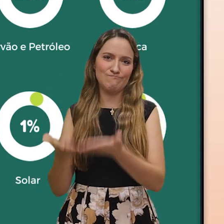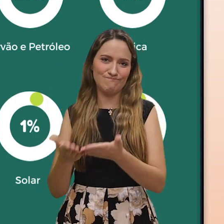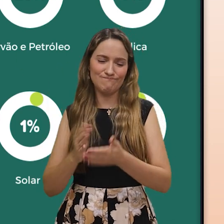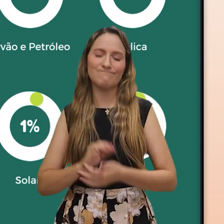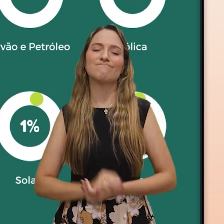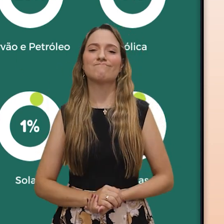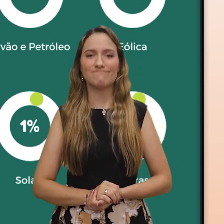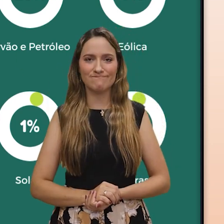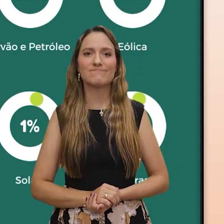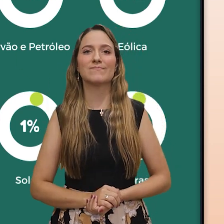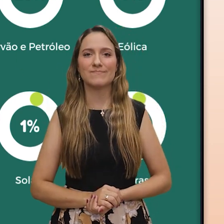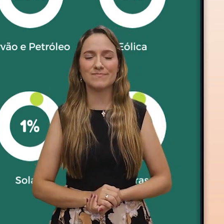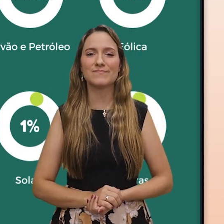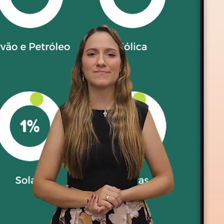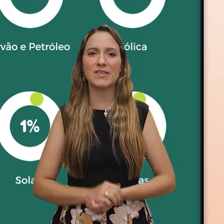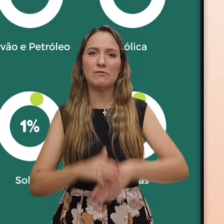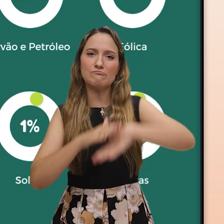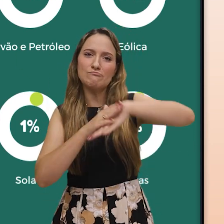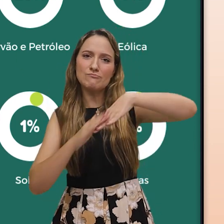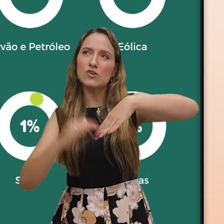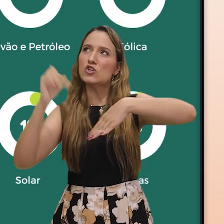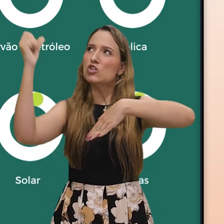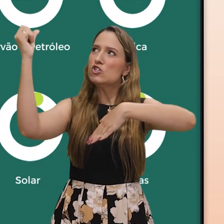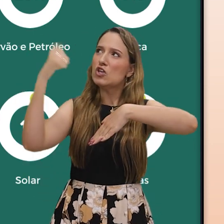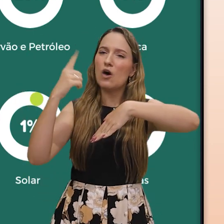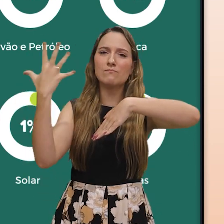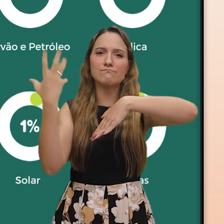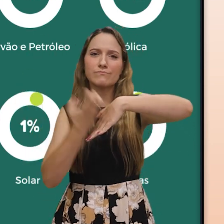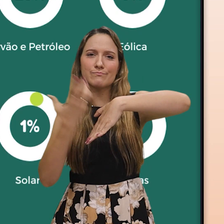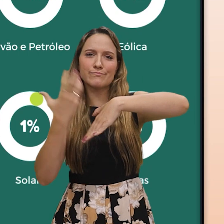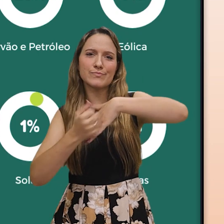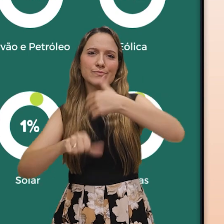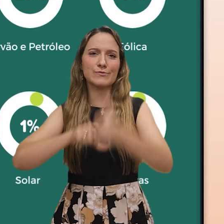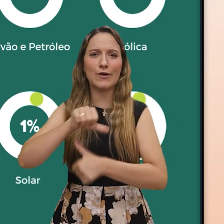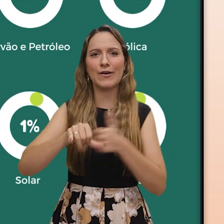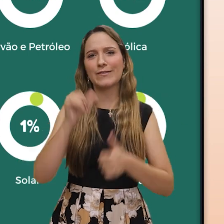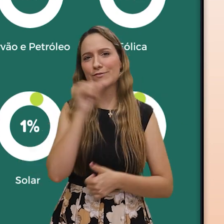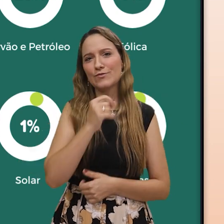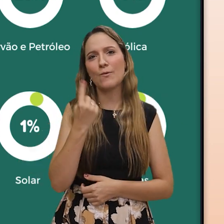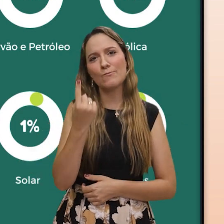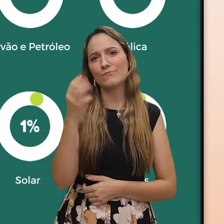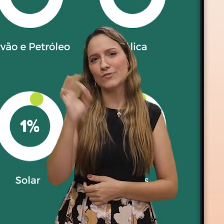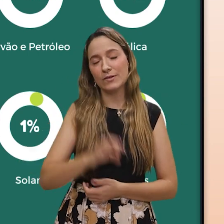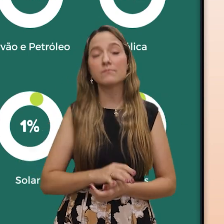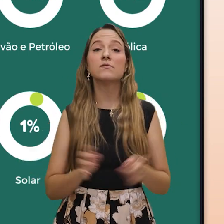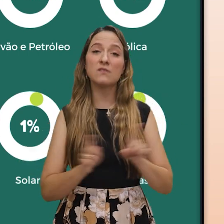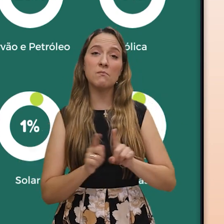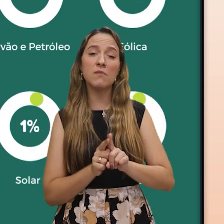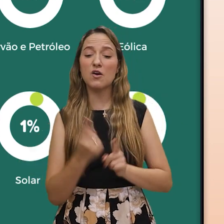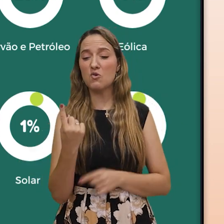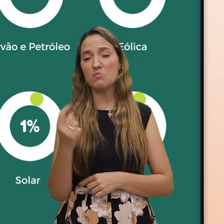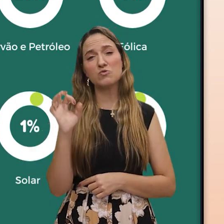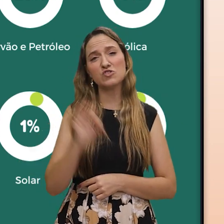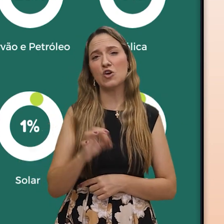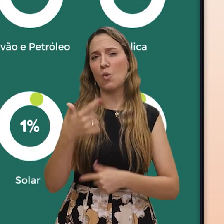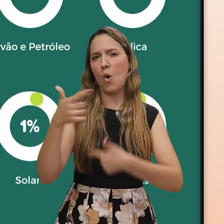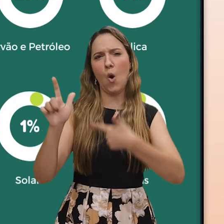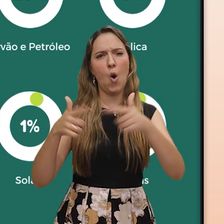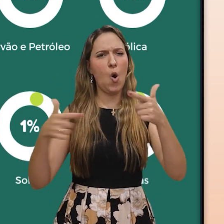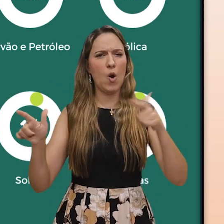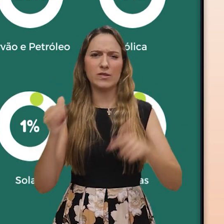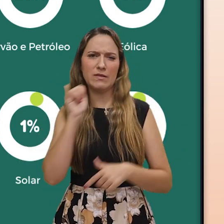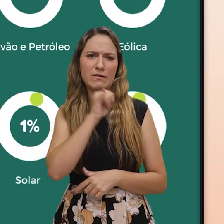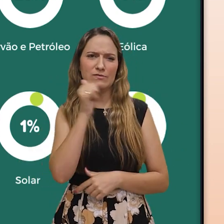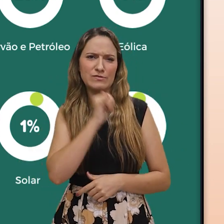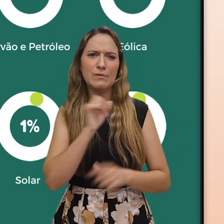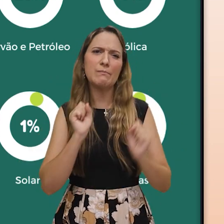essa origem da energia solar. E 1% de outros tipos de energia, que pode ser biomassa,